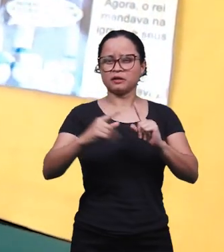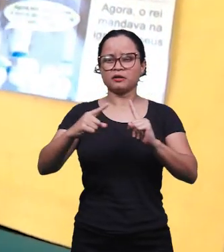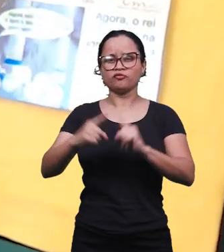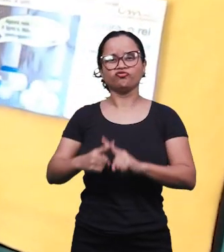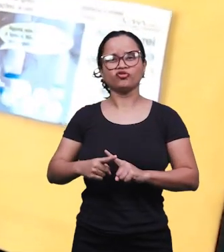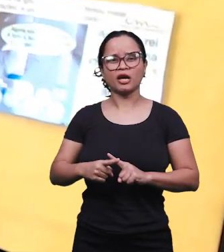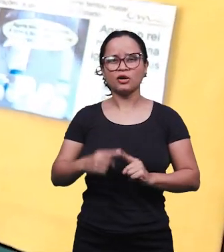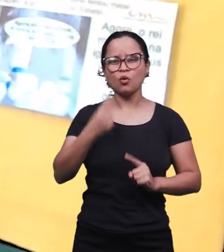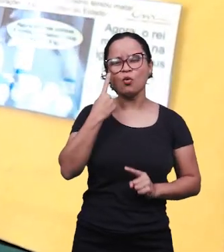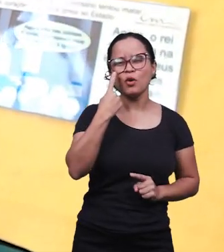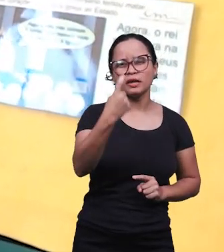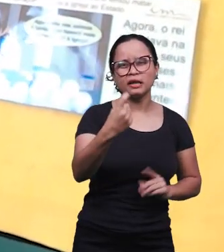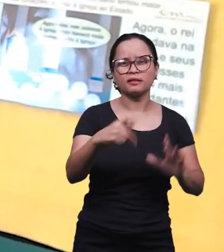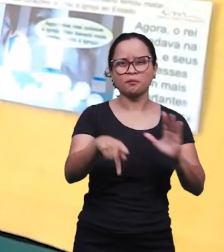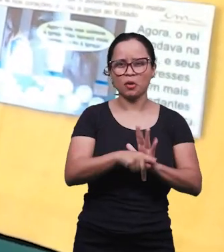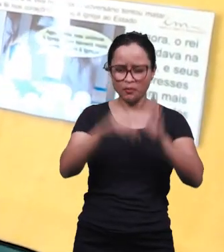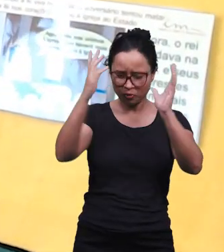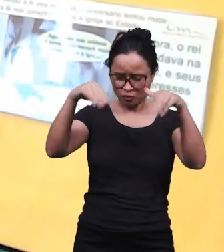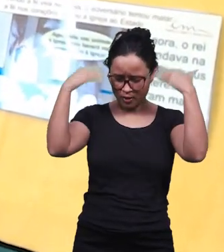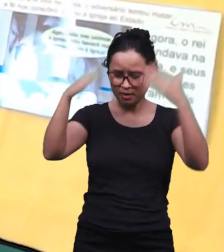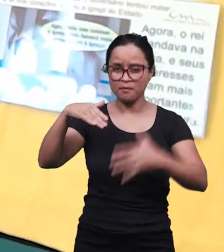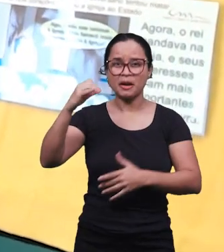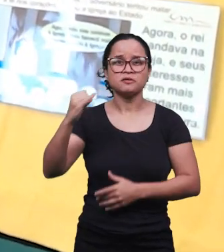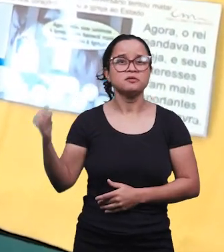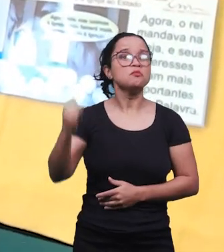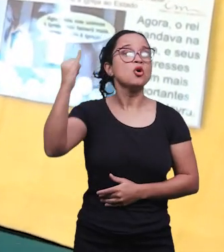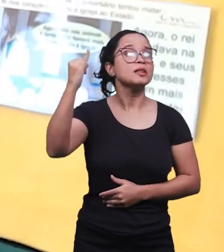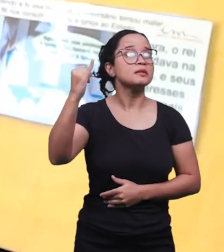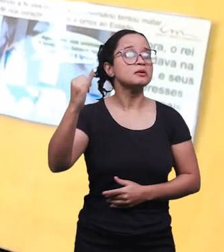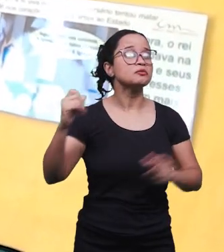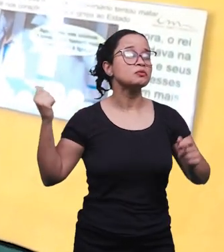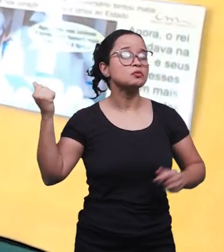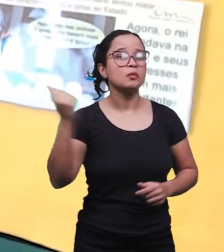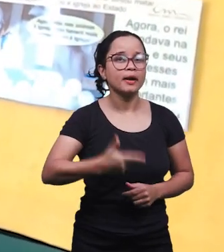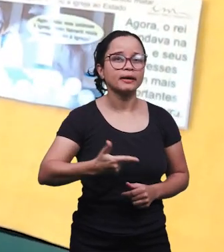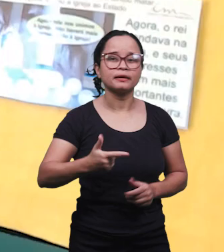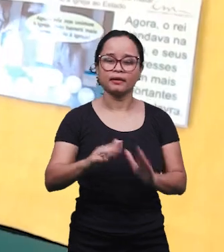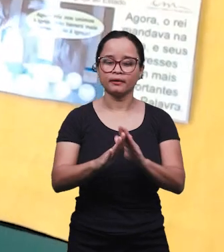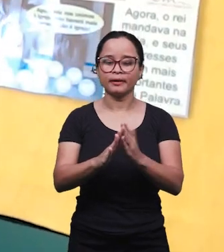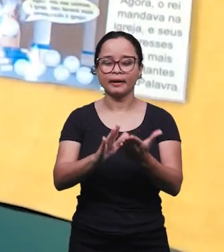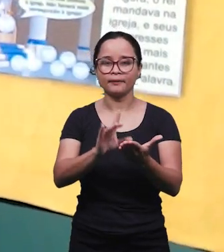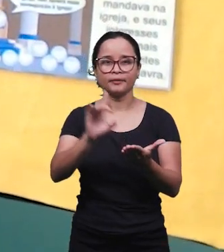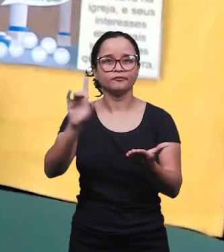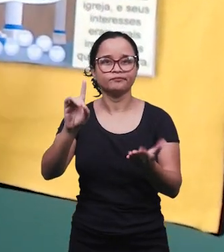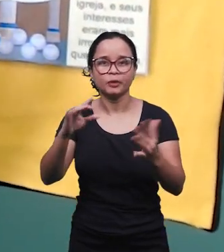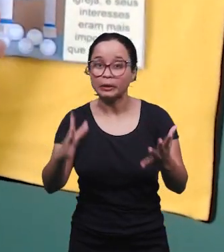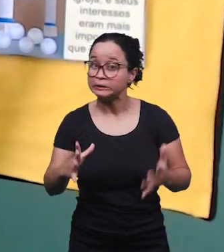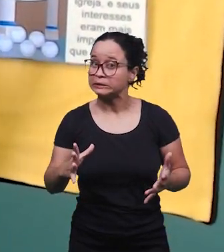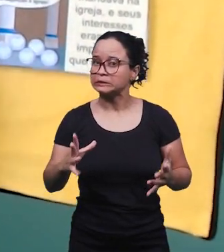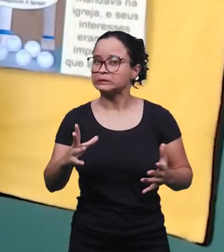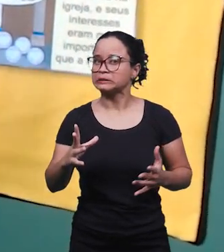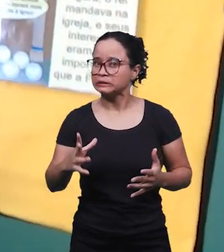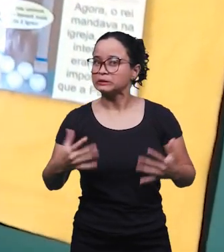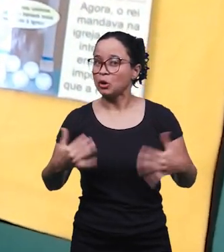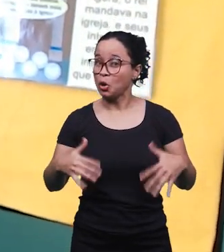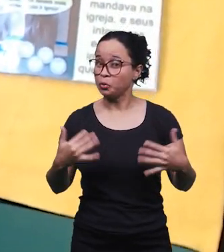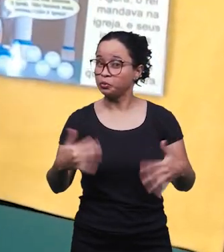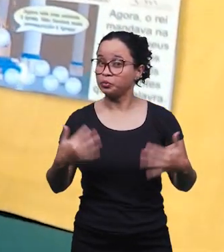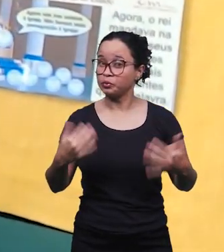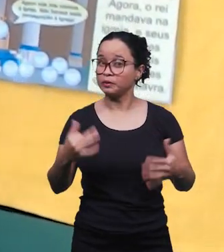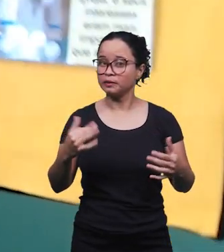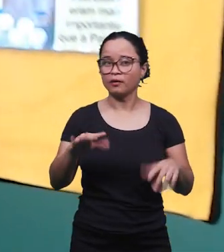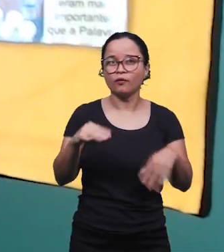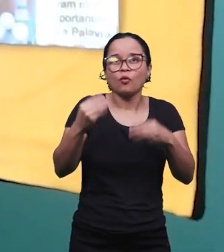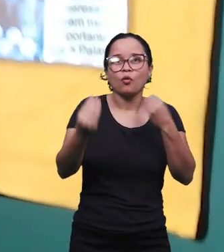mais importantes que a palavra. Olha só. Agora, aí depende também,